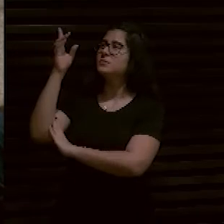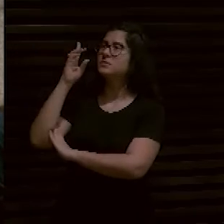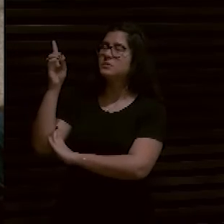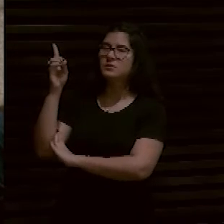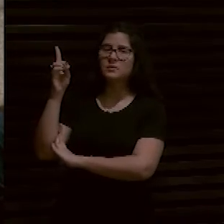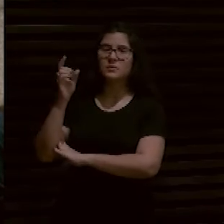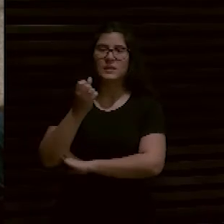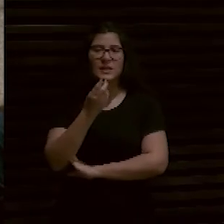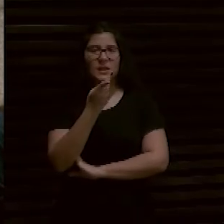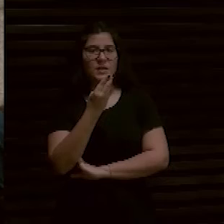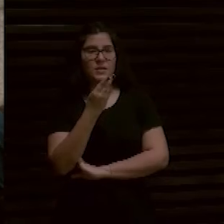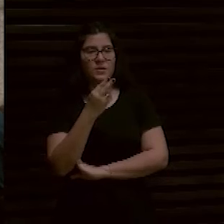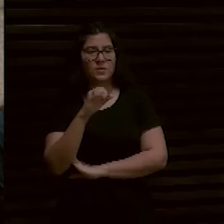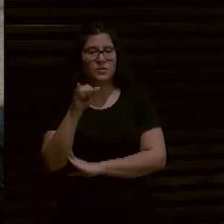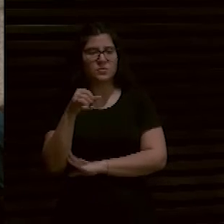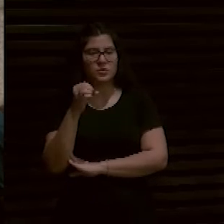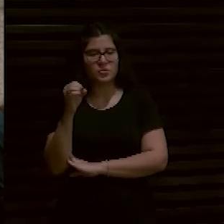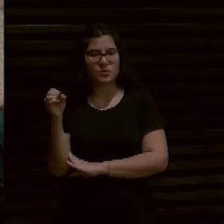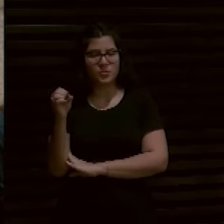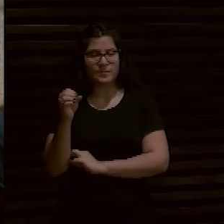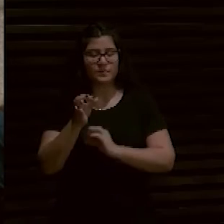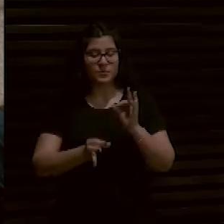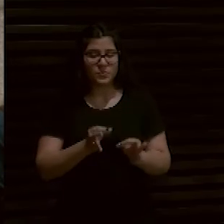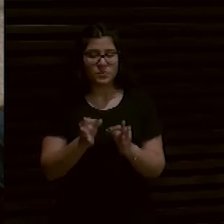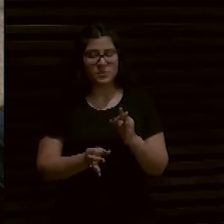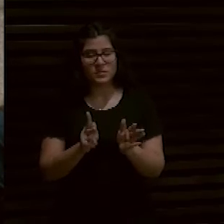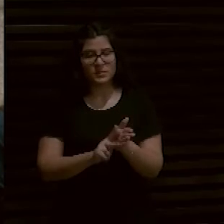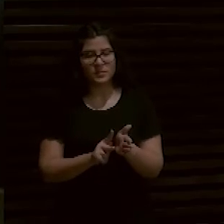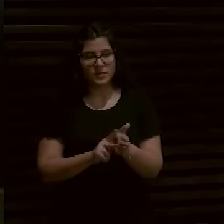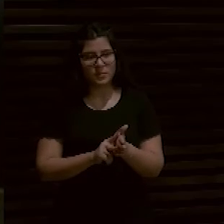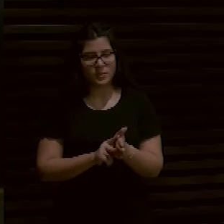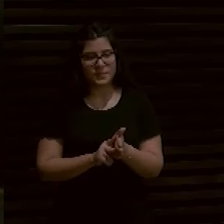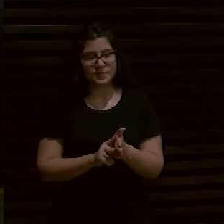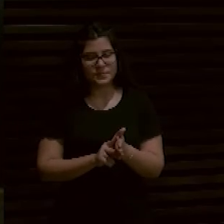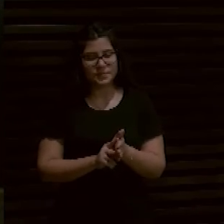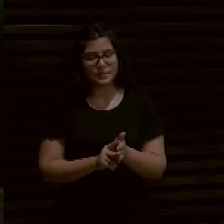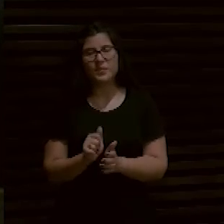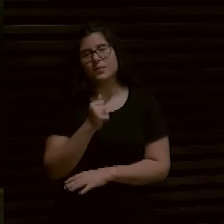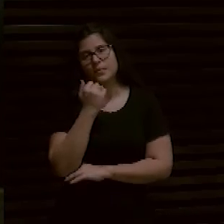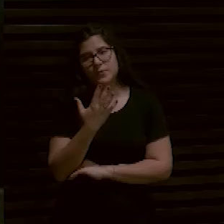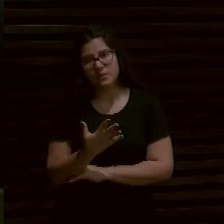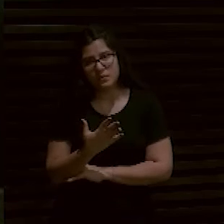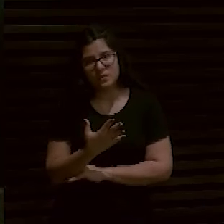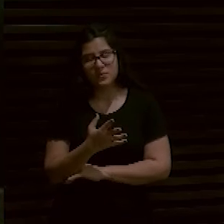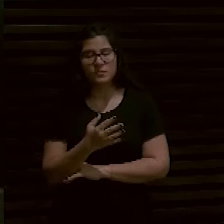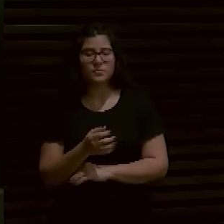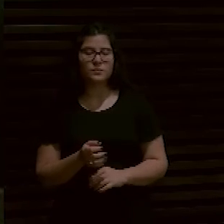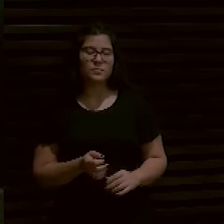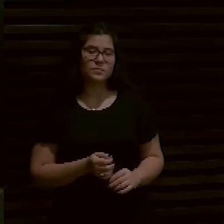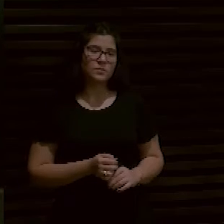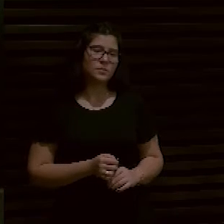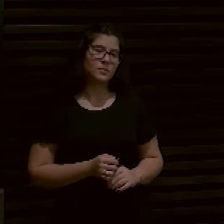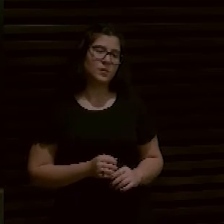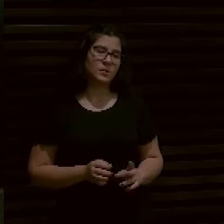Jó, justiça própria, o mesmo procedimento. Eu sou bom, eu sou honesto,